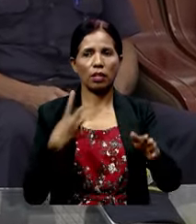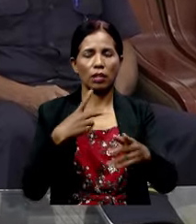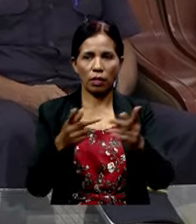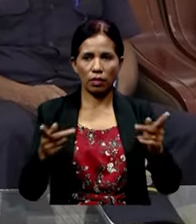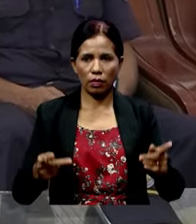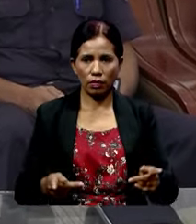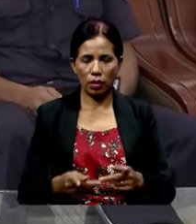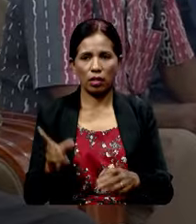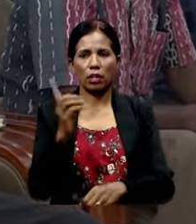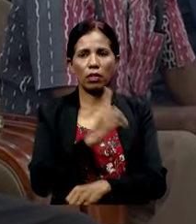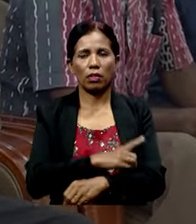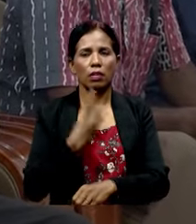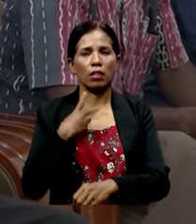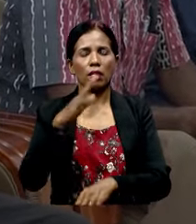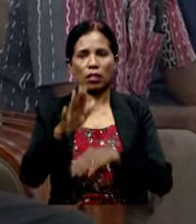nebe lor lor ngita lao.